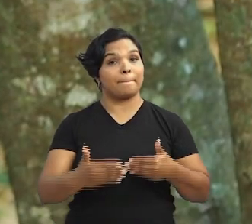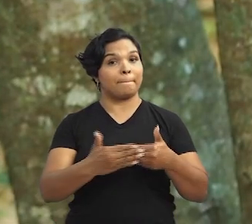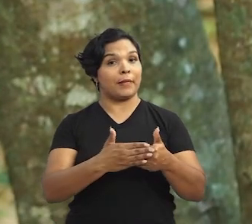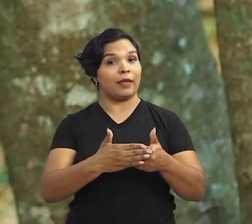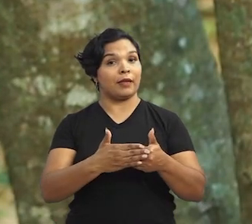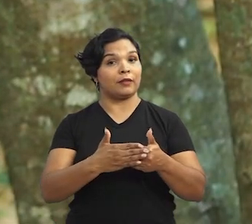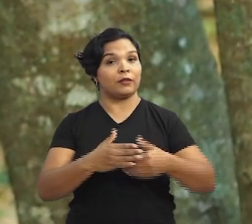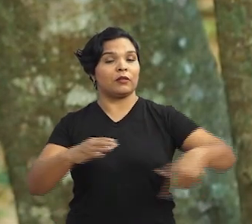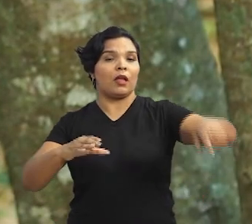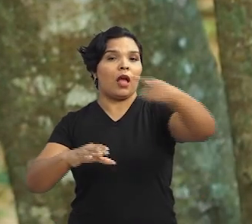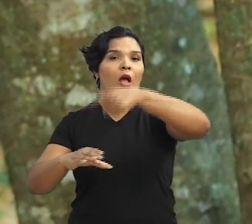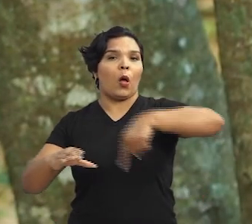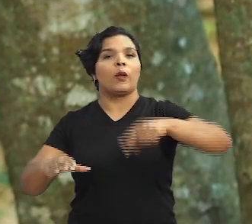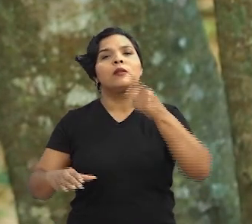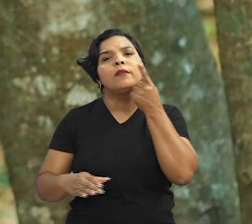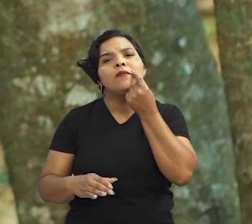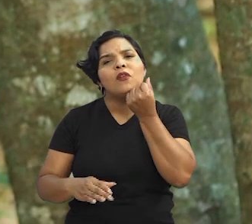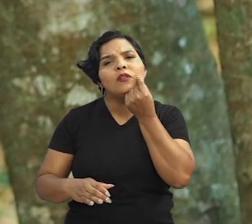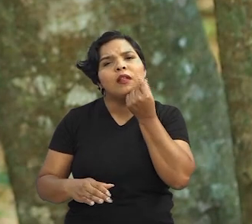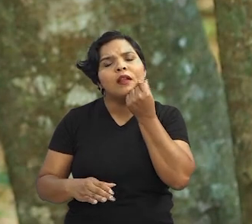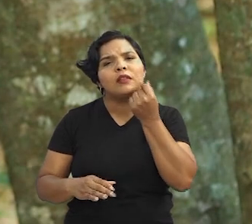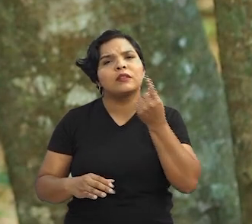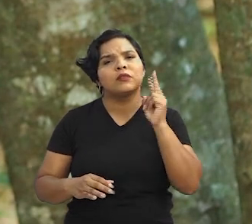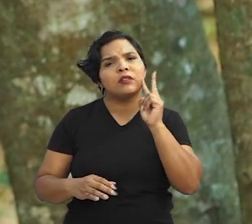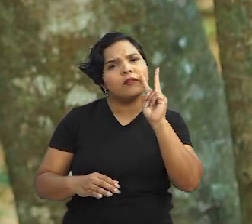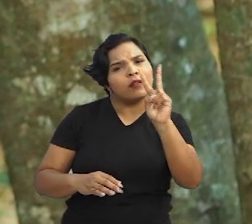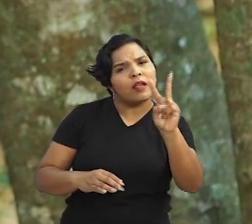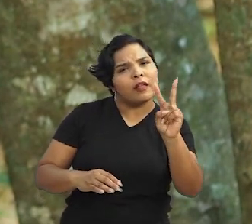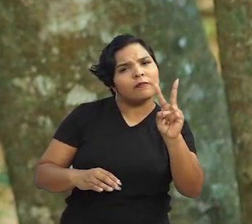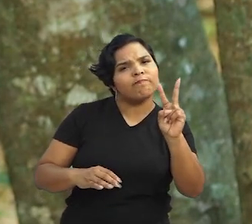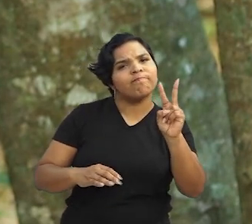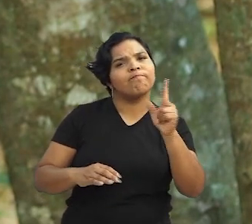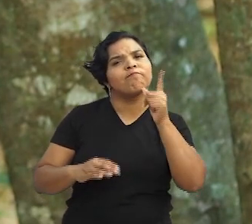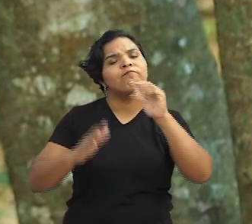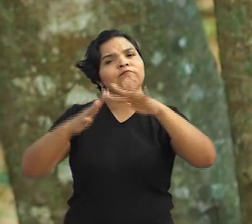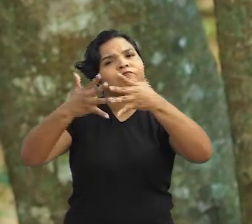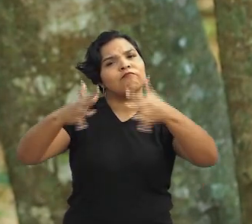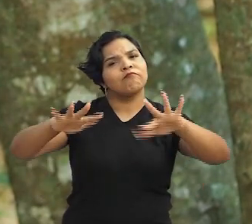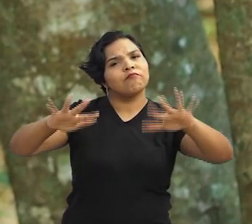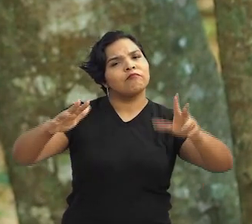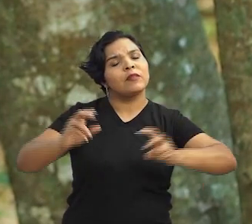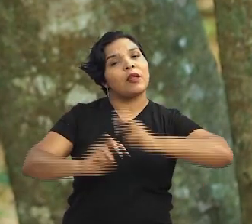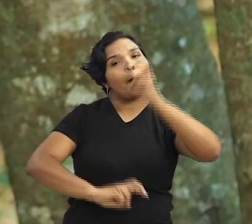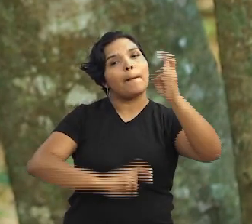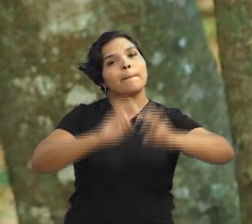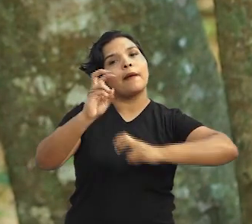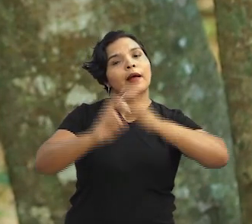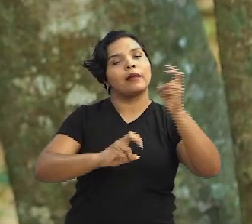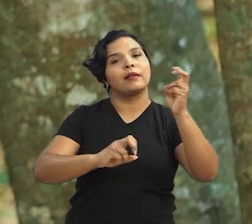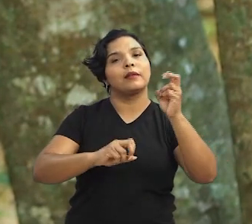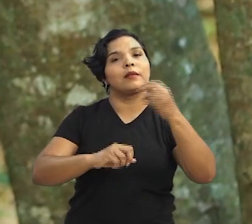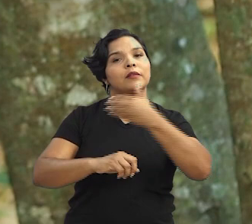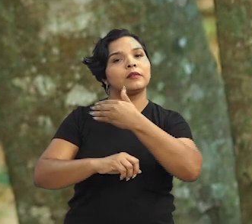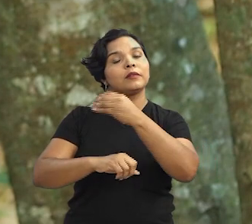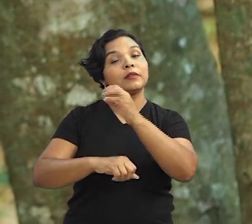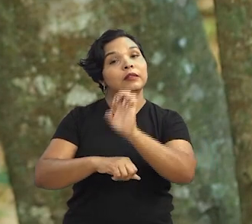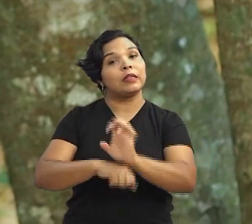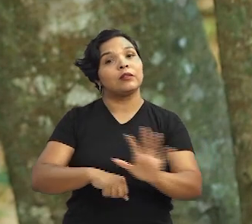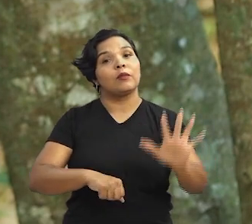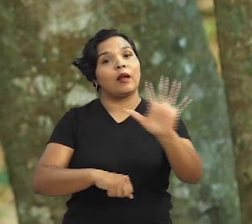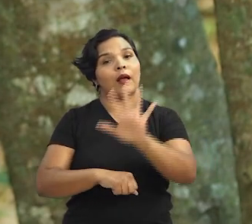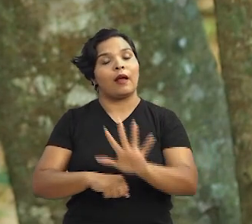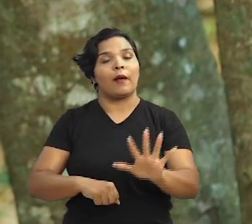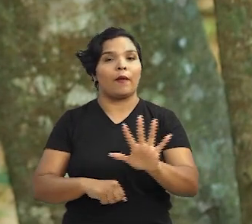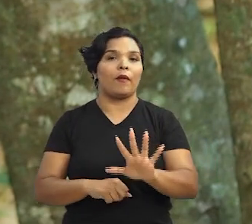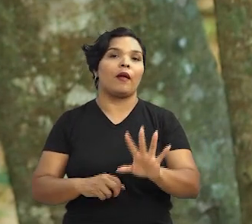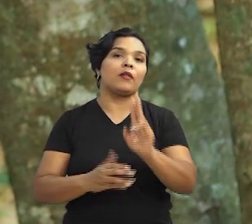Bem perto da orla de Fortaleza, é possível encontrar um verdadeiro berçário da vida marinha. É o Parque Estadual da Pedra da Risca do Meio. Lá,